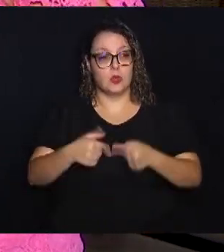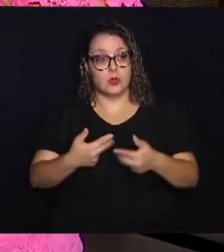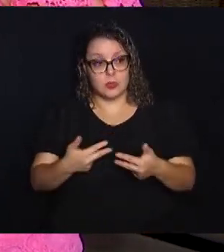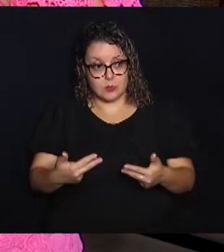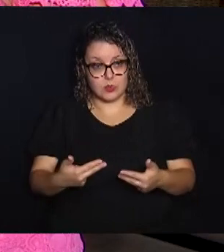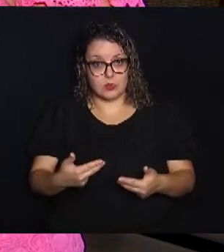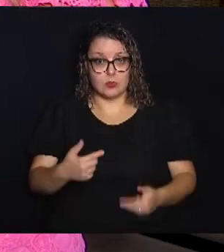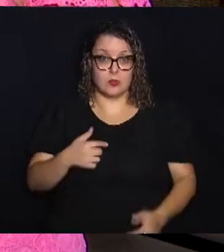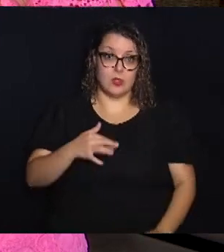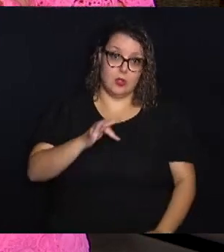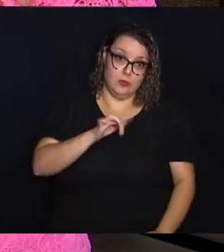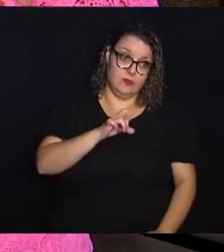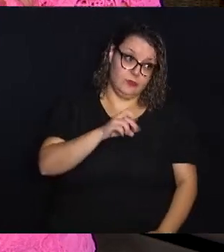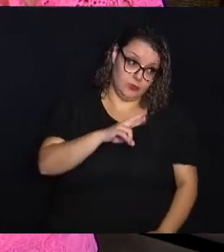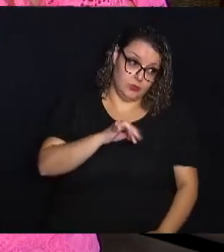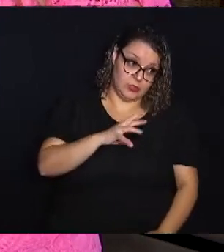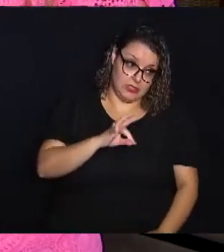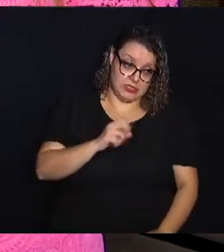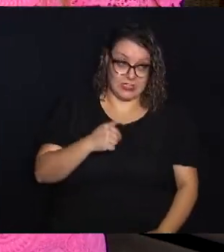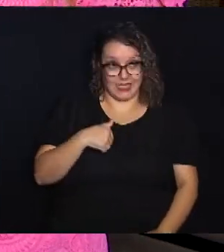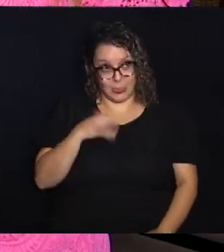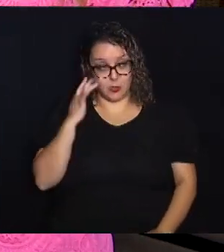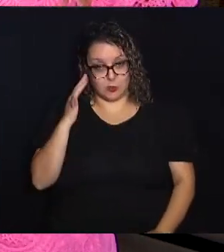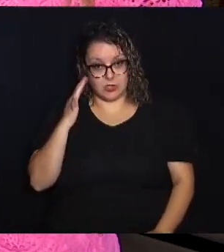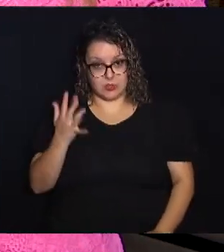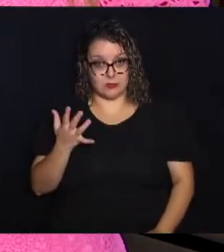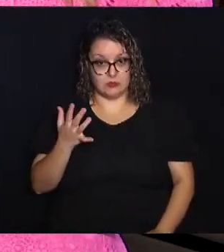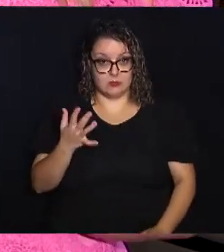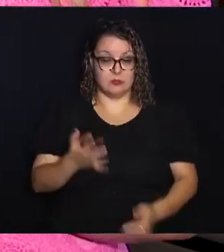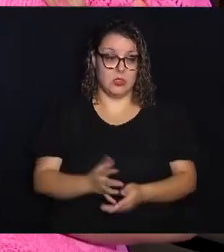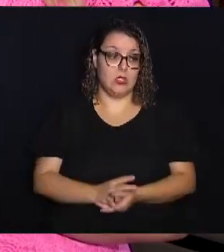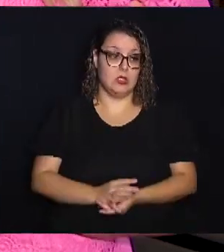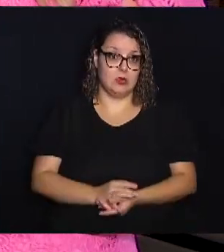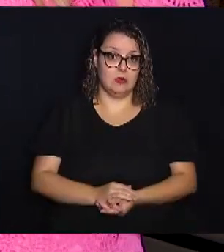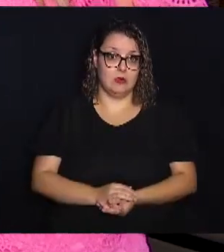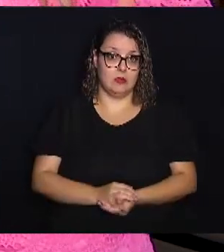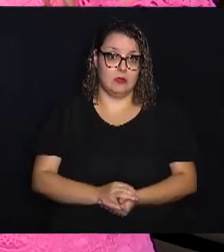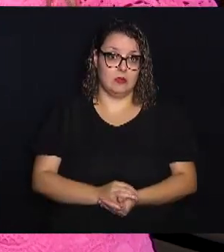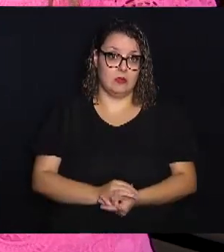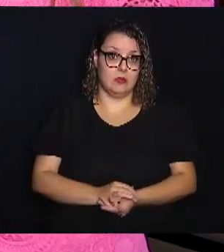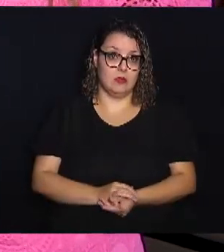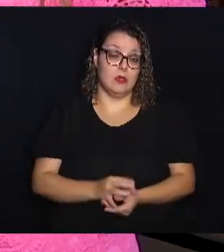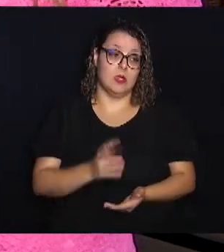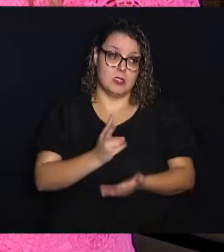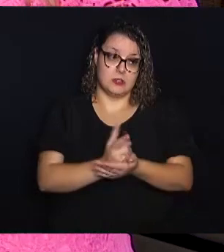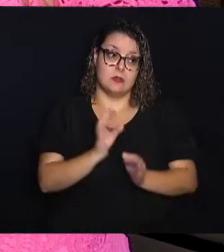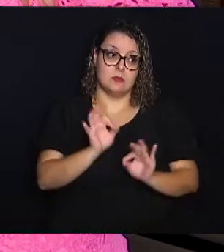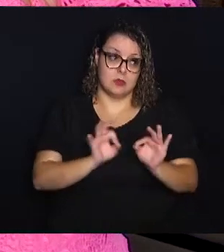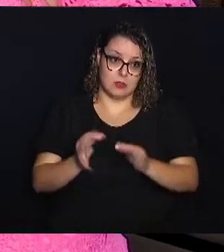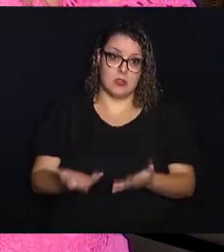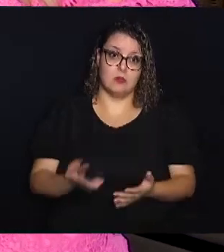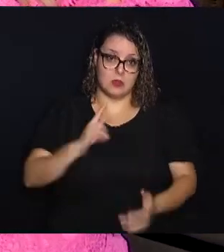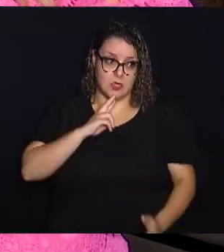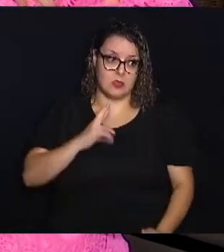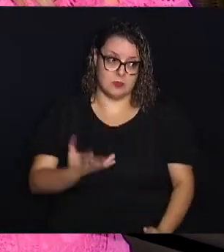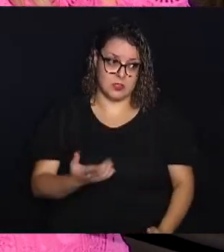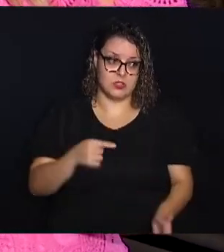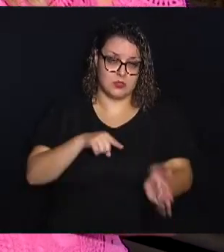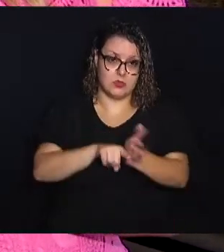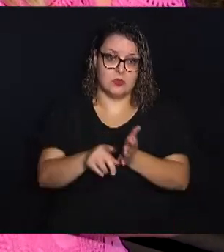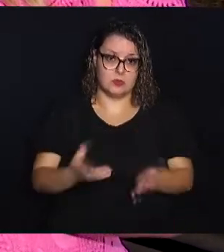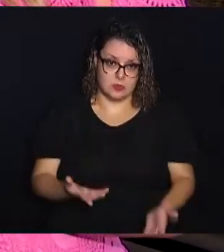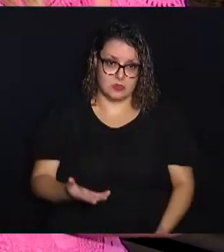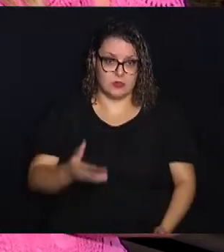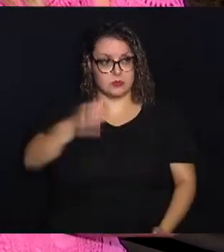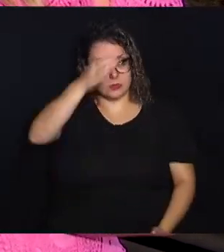outra coisa, o florista, imagino eu, vou perguntar para você, ele deve estar sempre muito bem preparado para responder